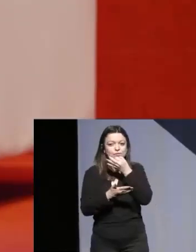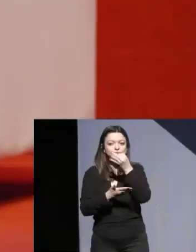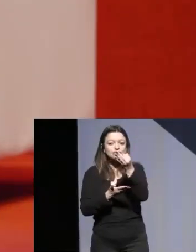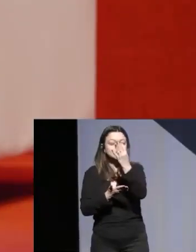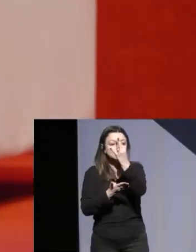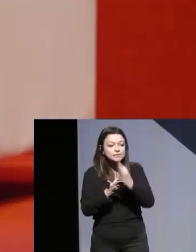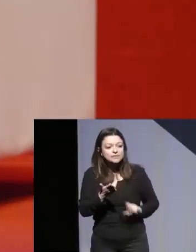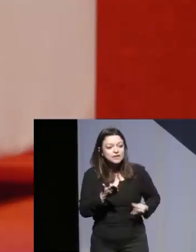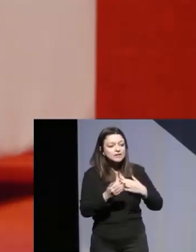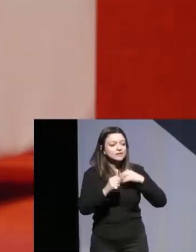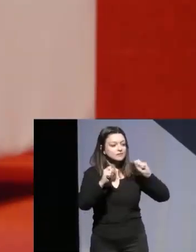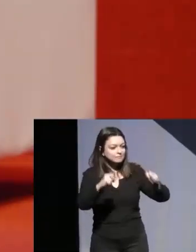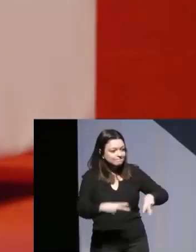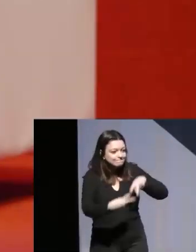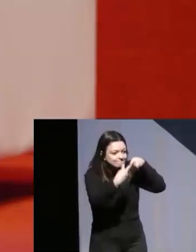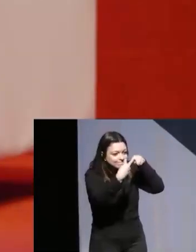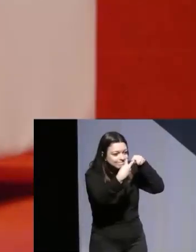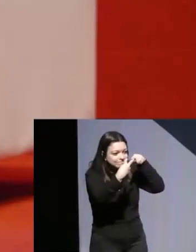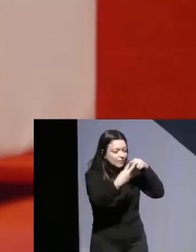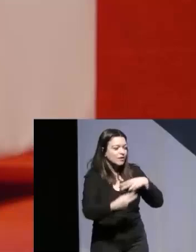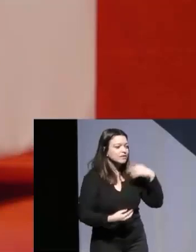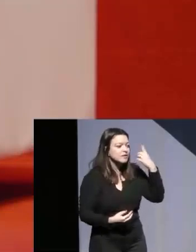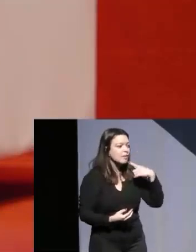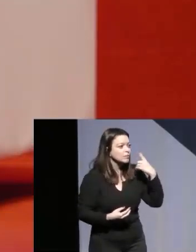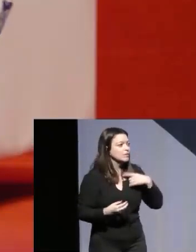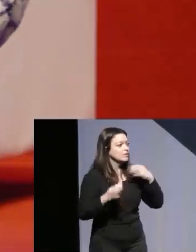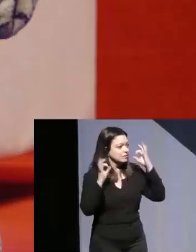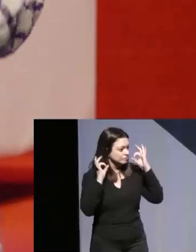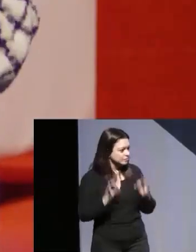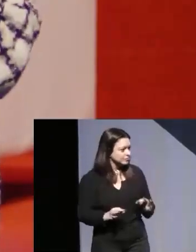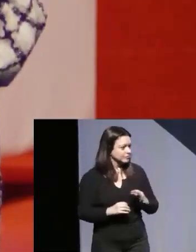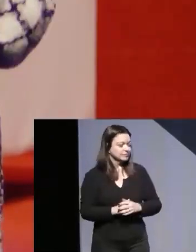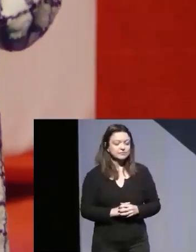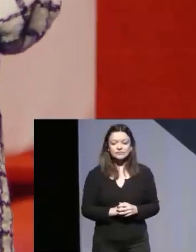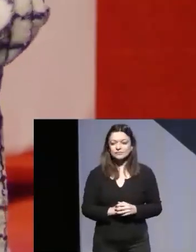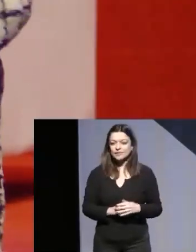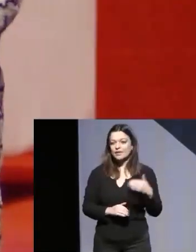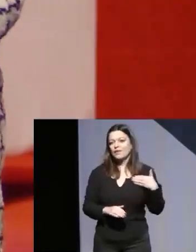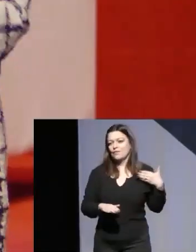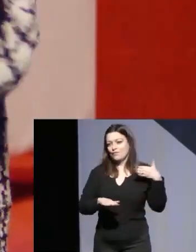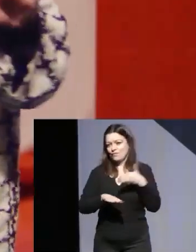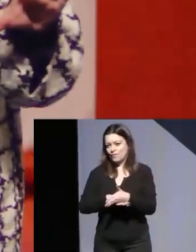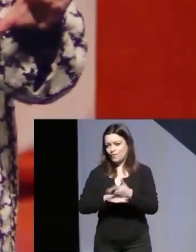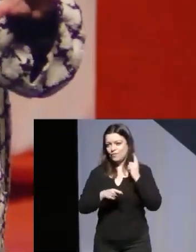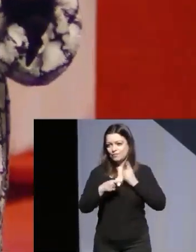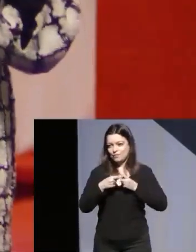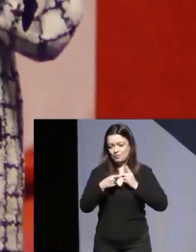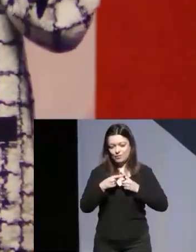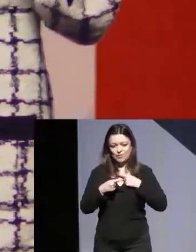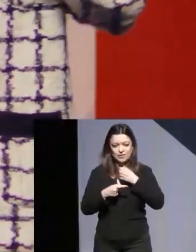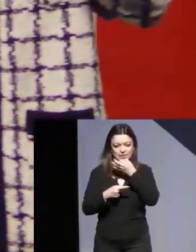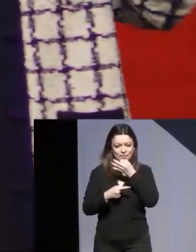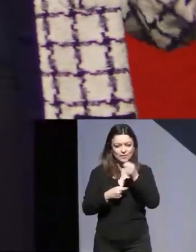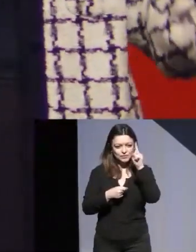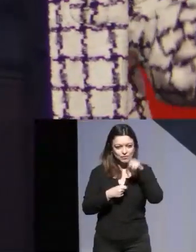olhos do deputado, para dar certo. Então, eu falei, eu vou, porque eu acho que a gente tem que contribuir, não adianta depois